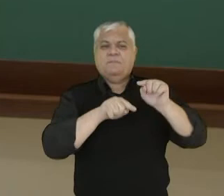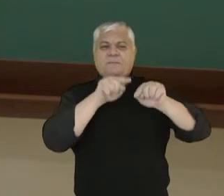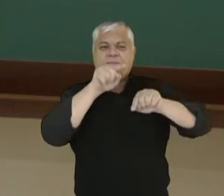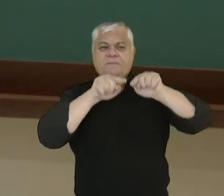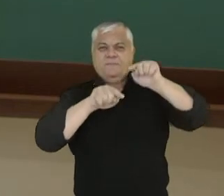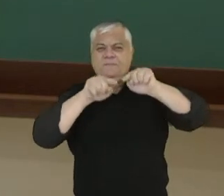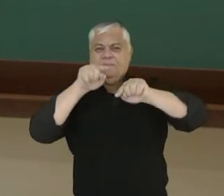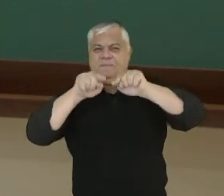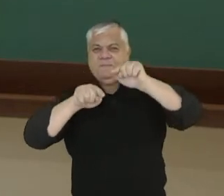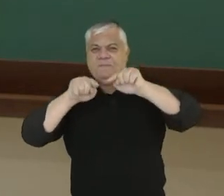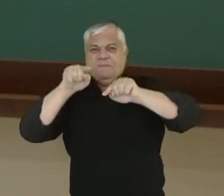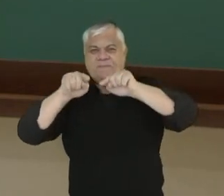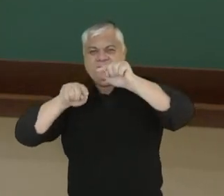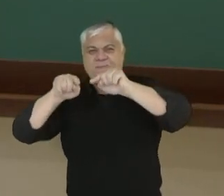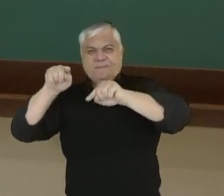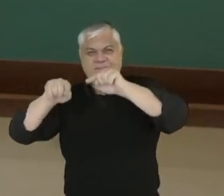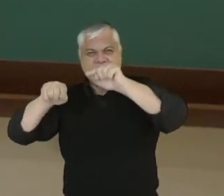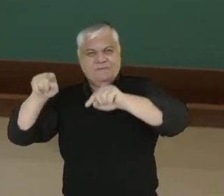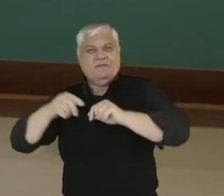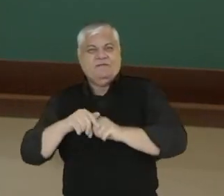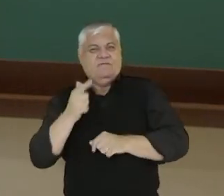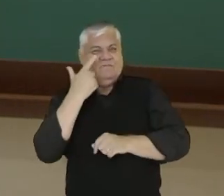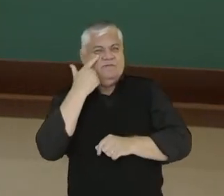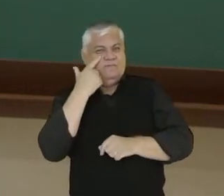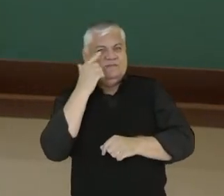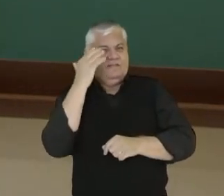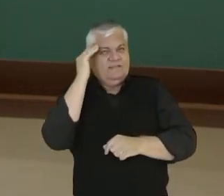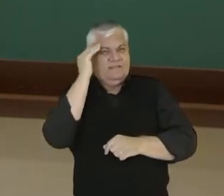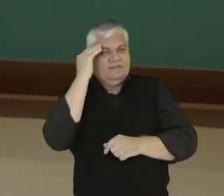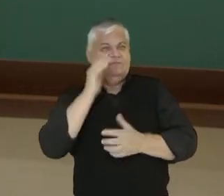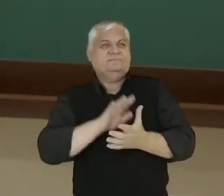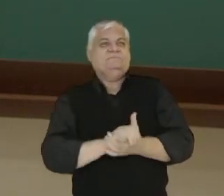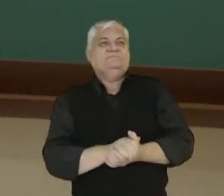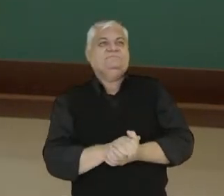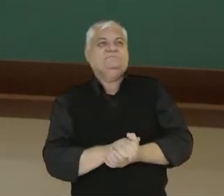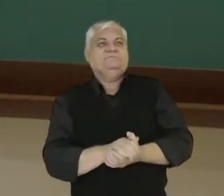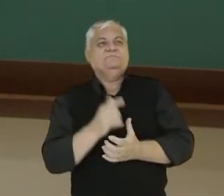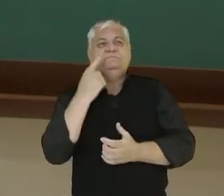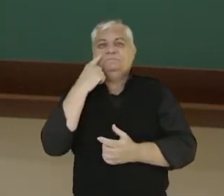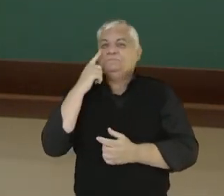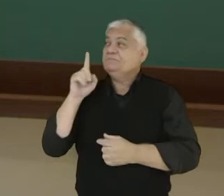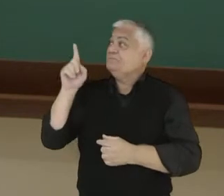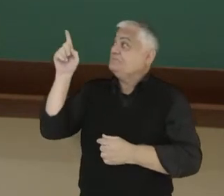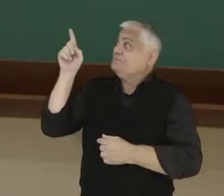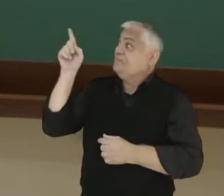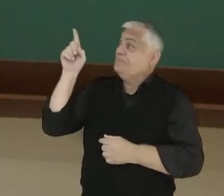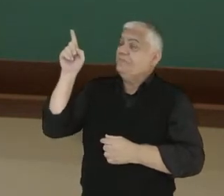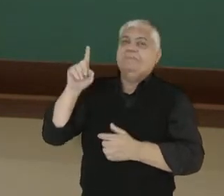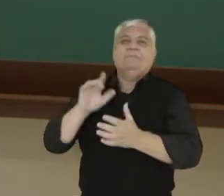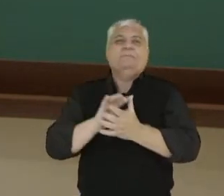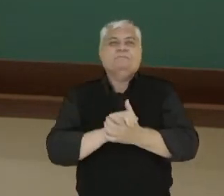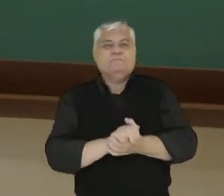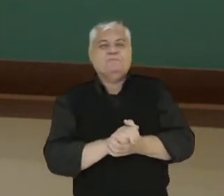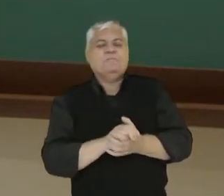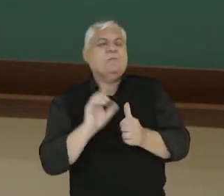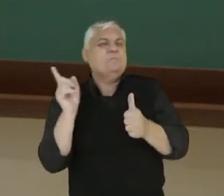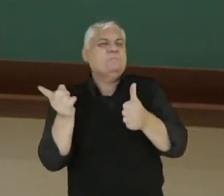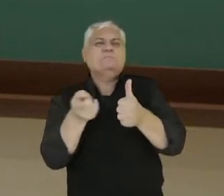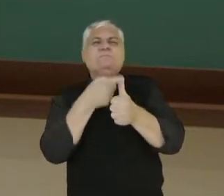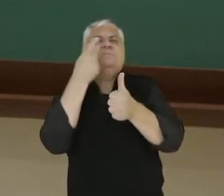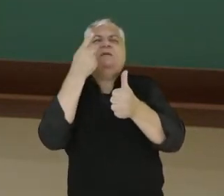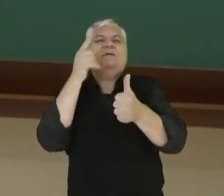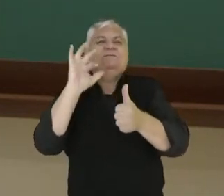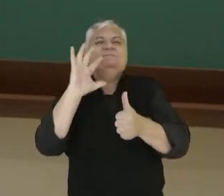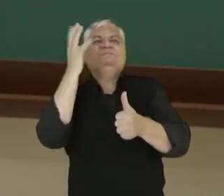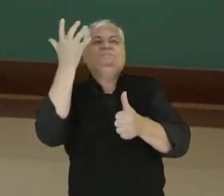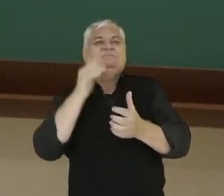exemplo, pulso de onda. Então vamos trabalhar? Vamos lá? Olha só, pessoal, o primeiro fenômeno que